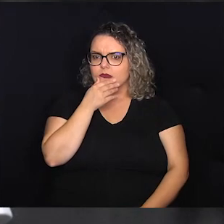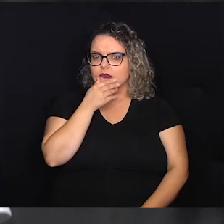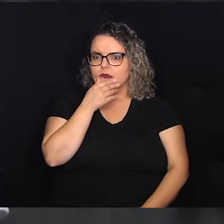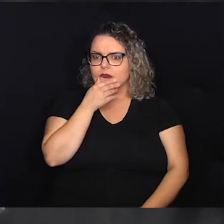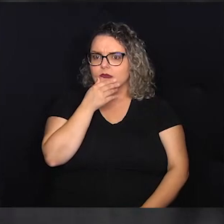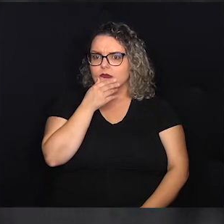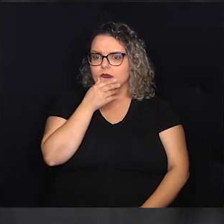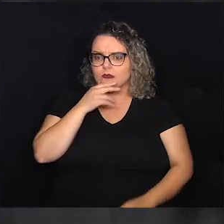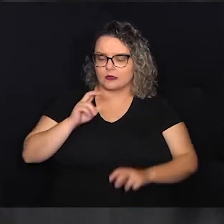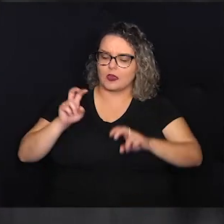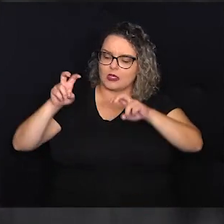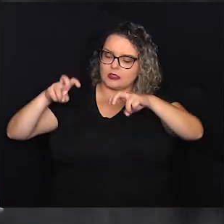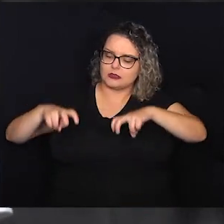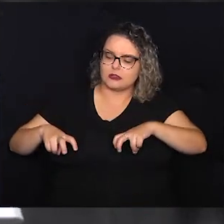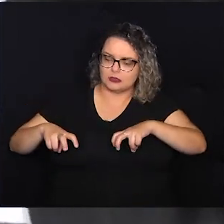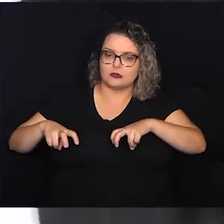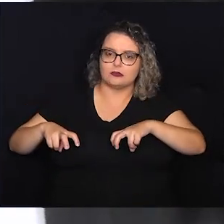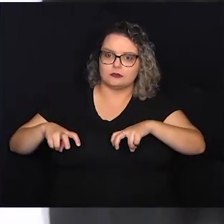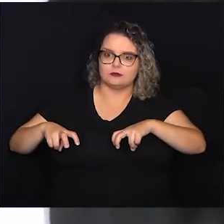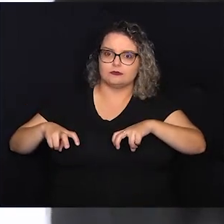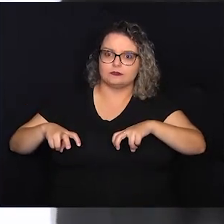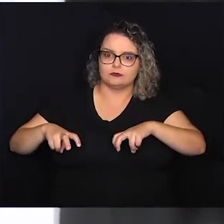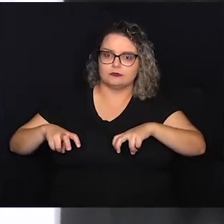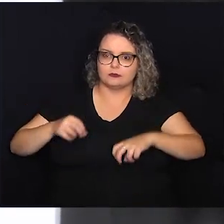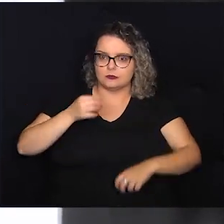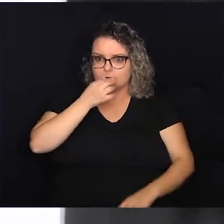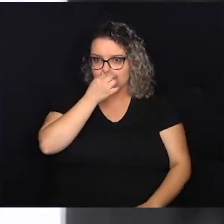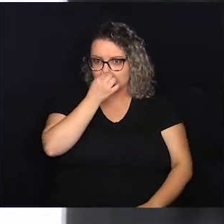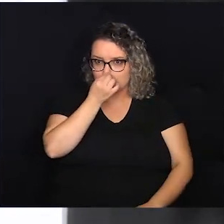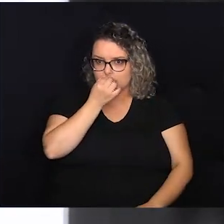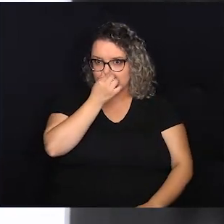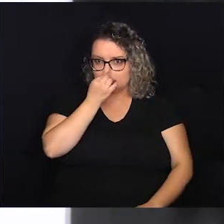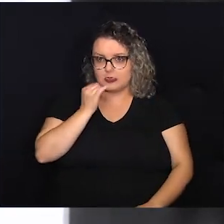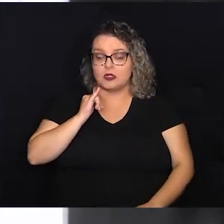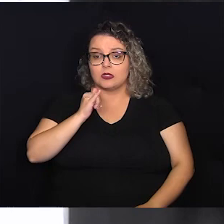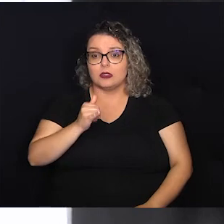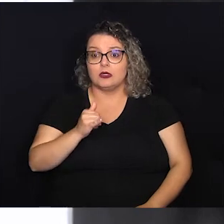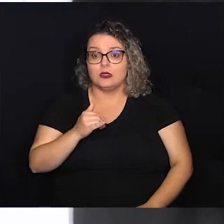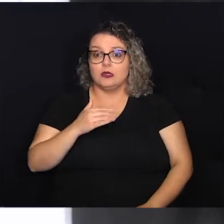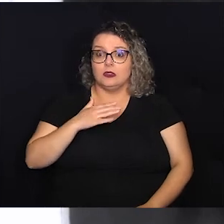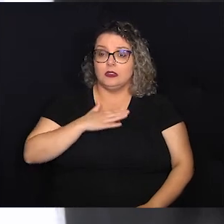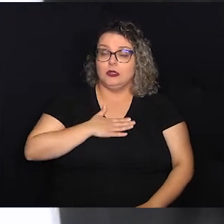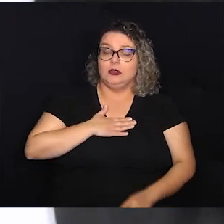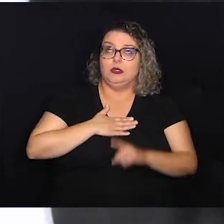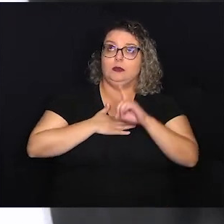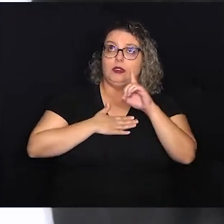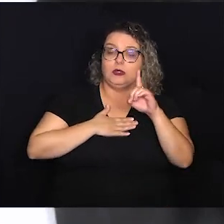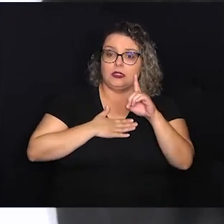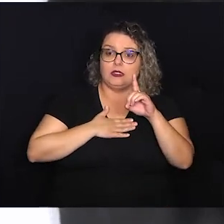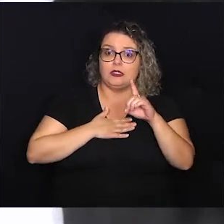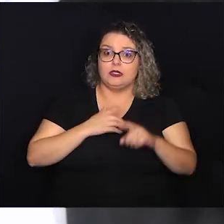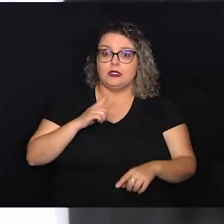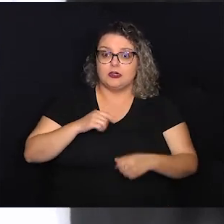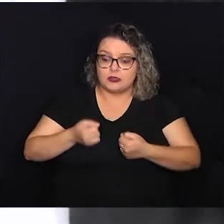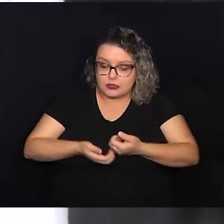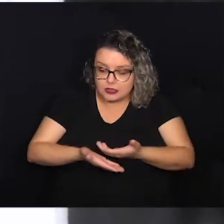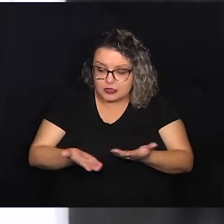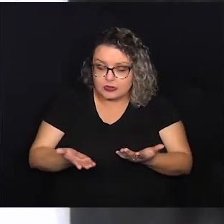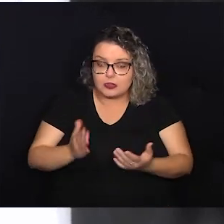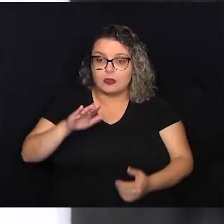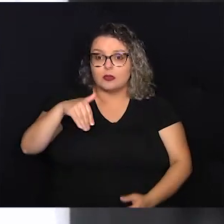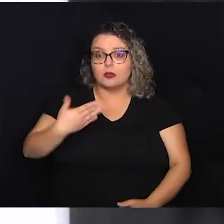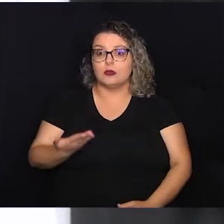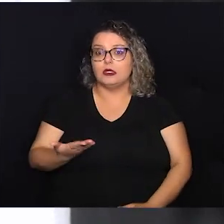dele. Quando ele fez isso, ele sentou no meu orgulho, porque eu